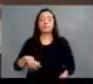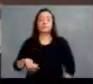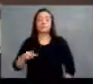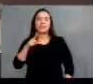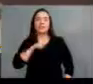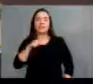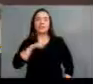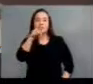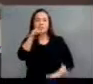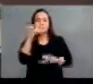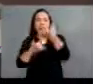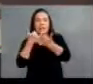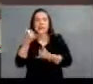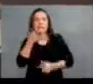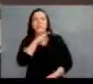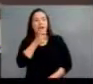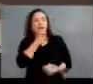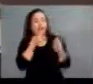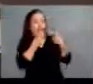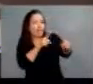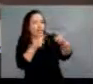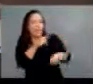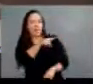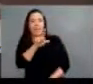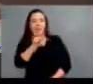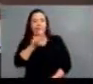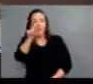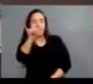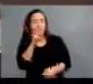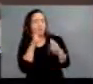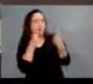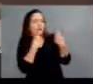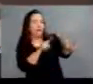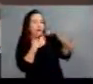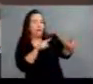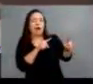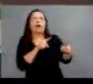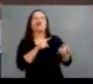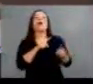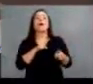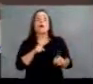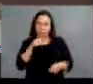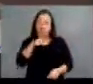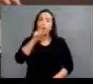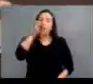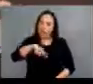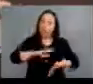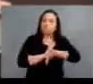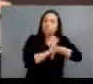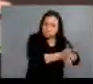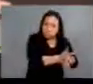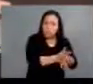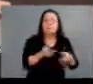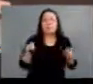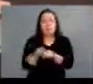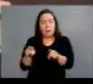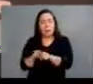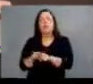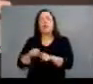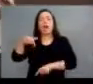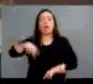da piada, até os discursos de ódio veiculados nas instituições públicas,